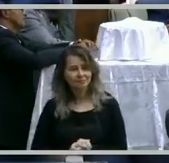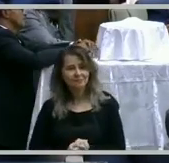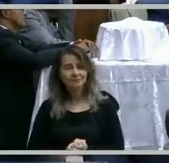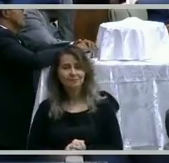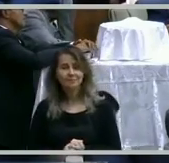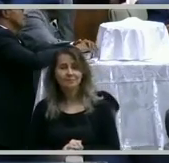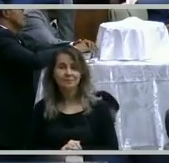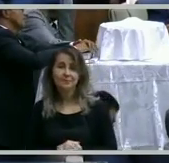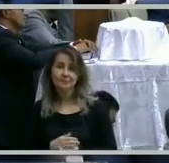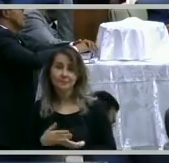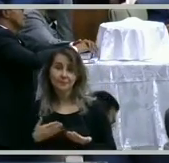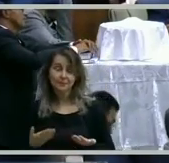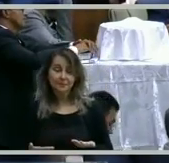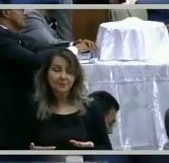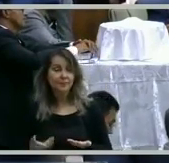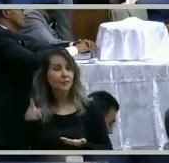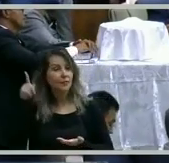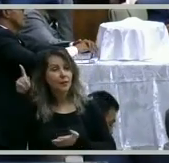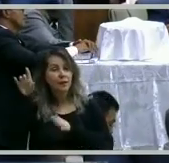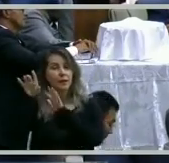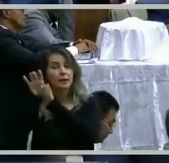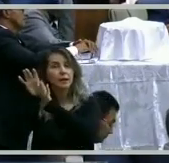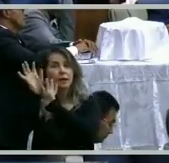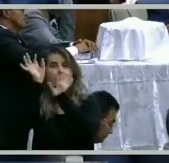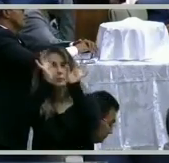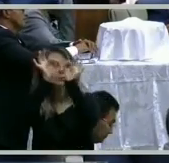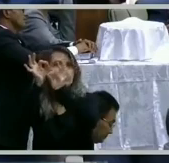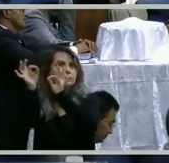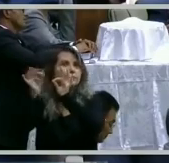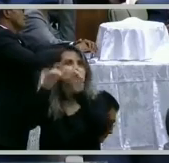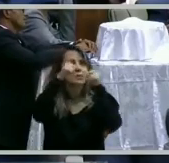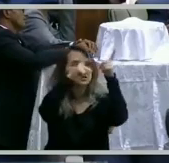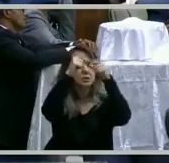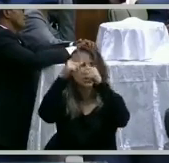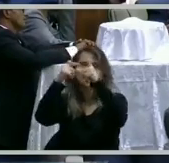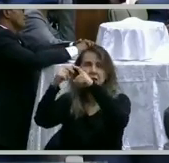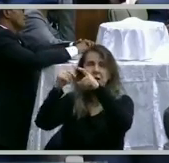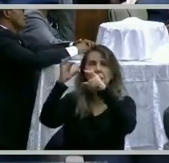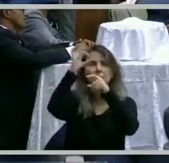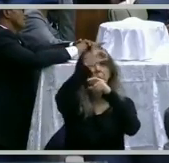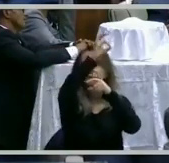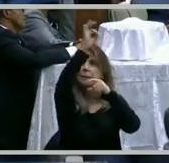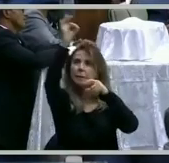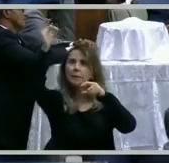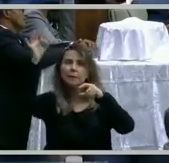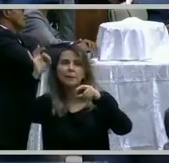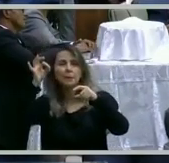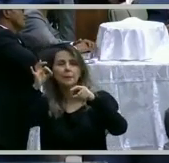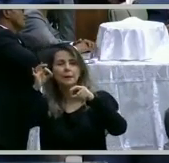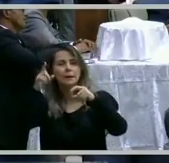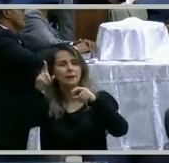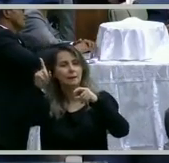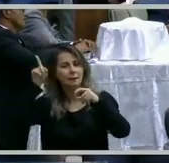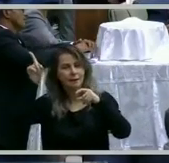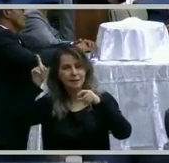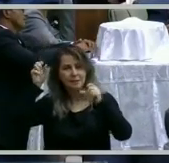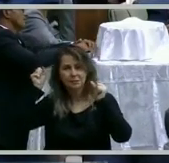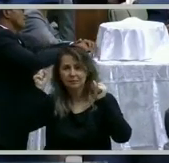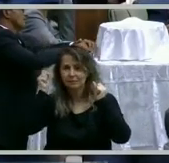E aí ele fez todas as estrelas, constelações, espaço sideral, colocou cada um no seu devido lugar, e ele é tão